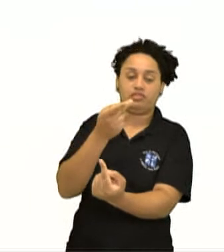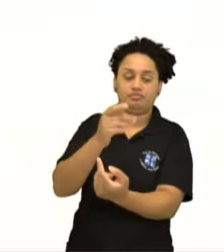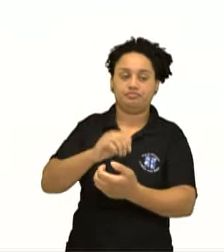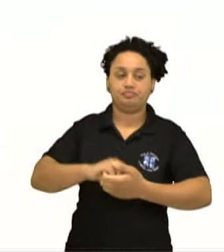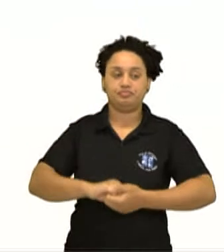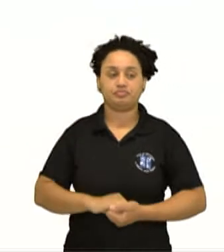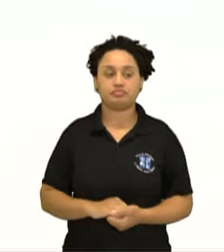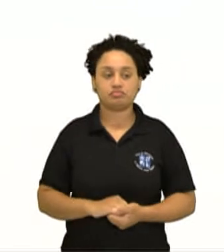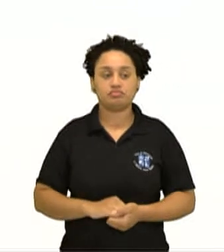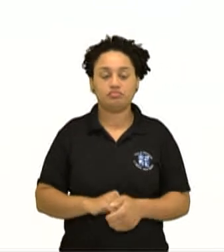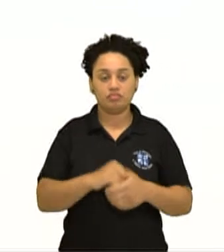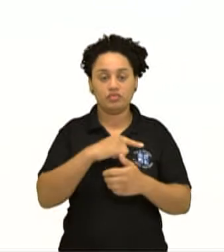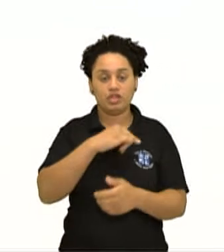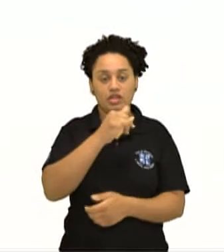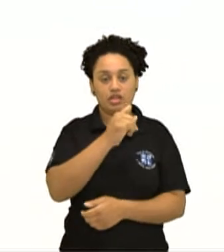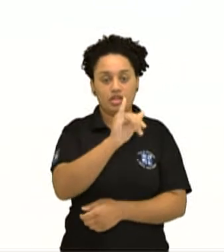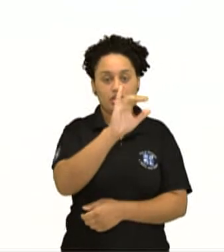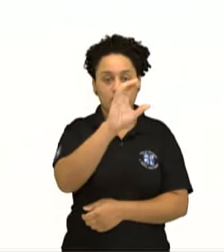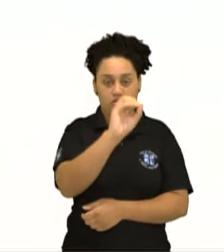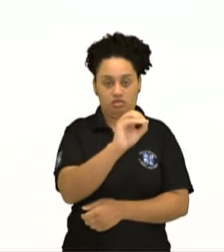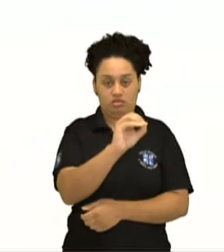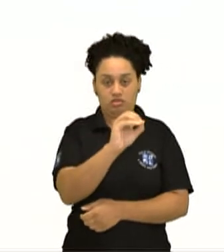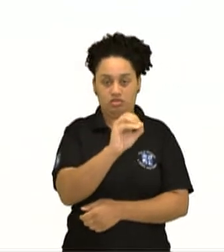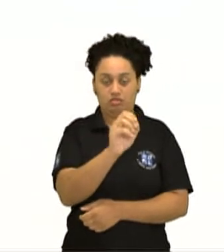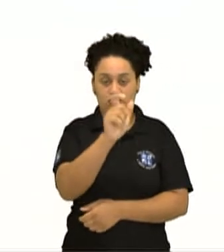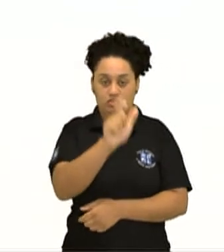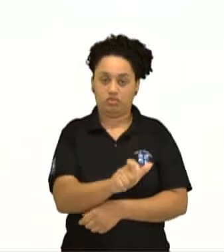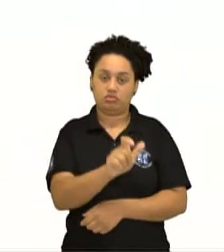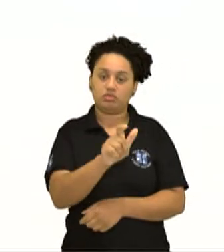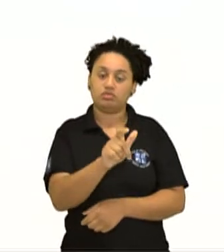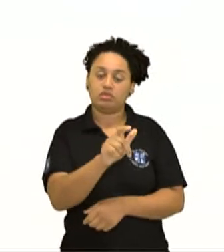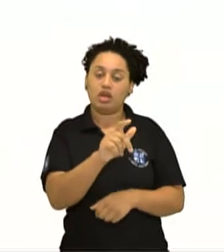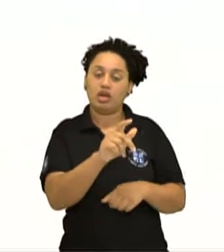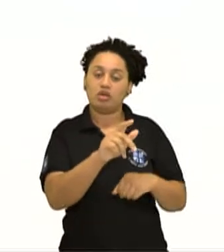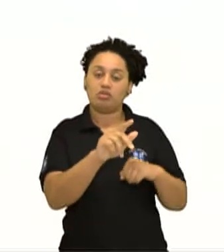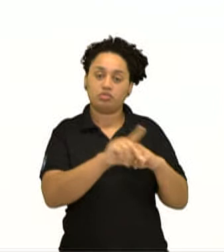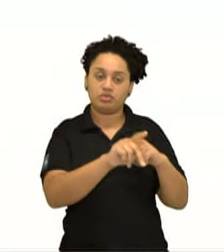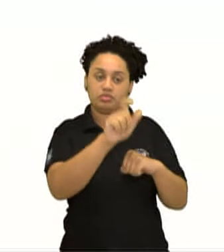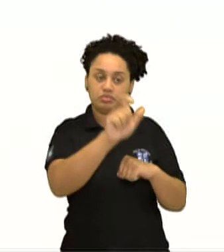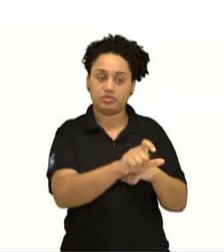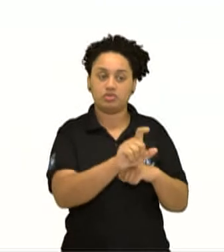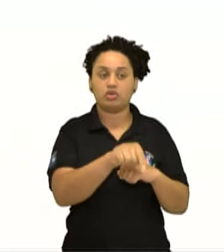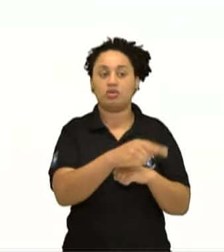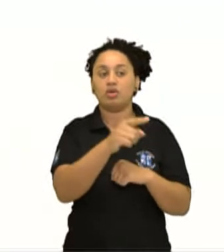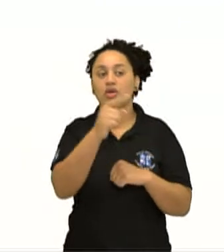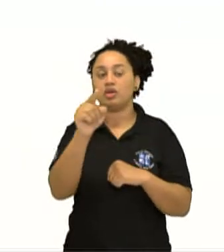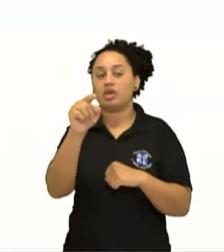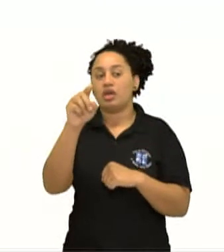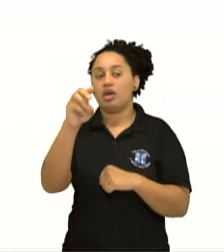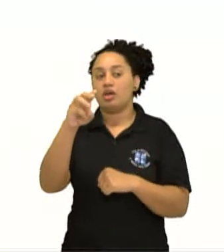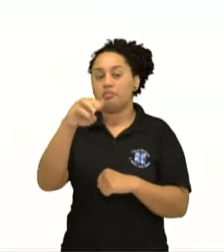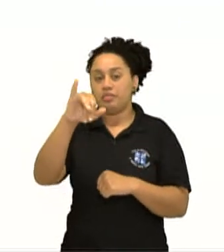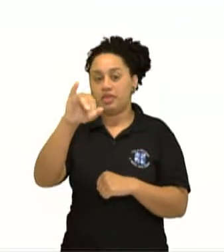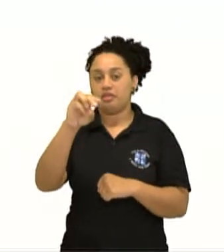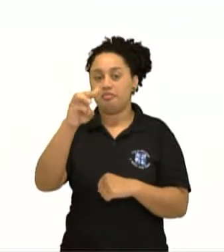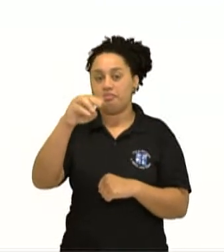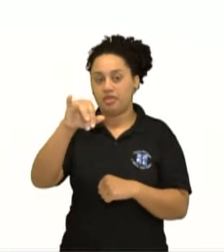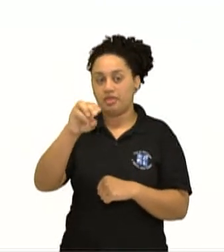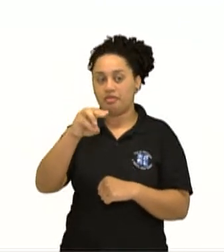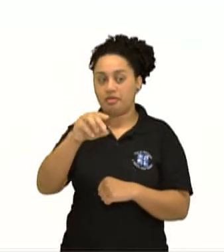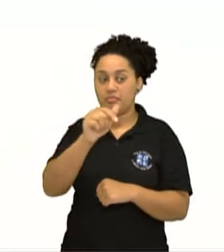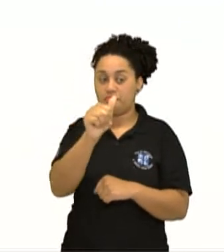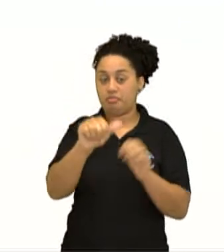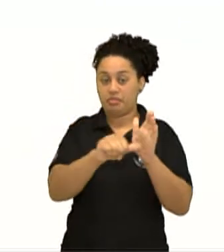aqui yo, o pronome pessoal, yo, primeira persona del singular, mi cama, mi coche,